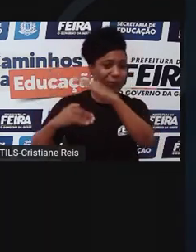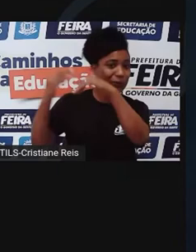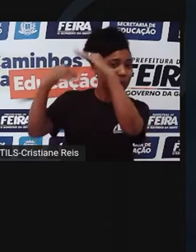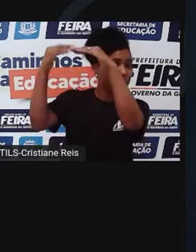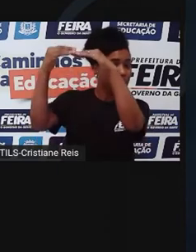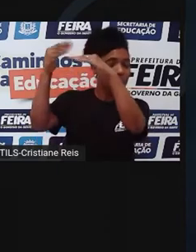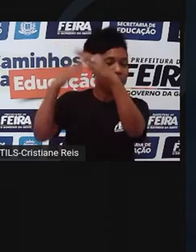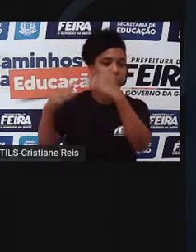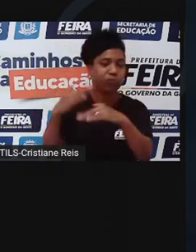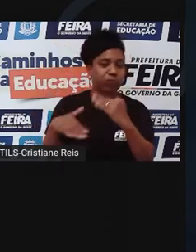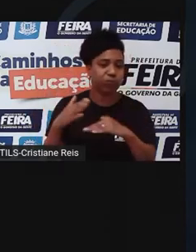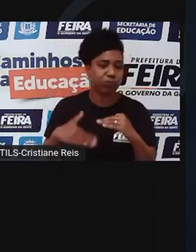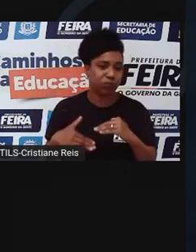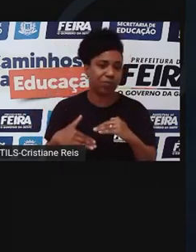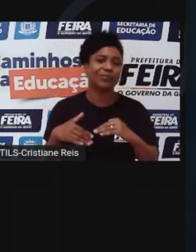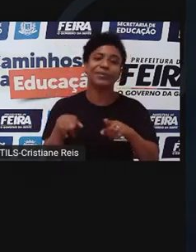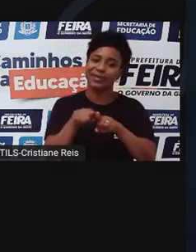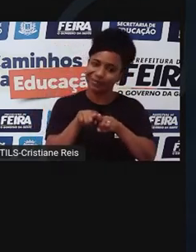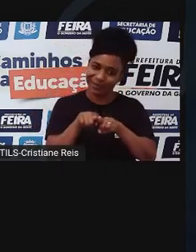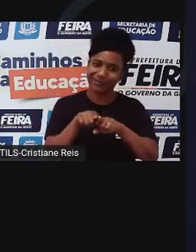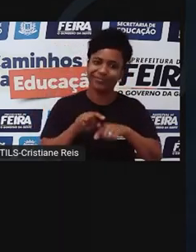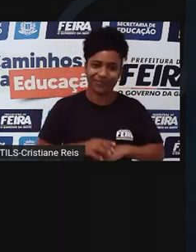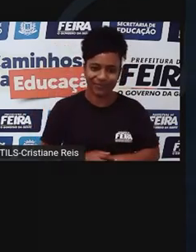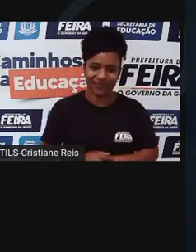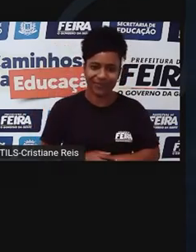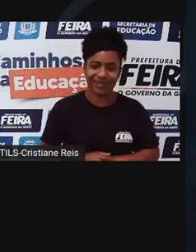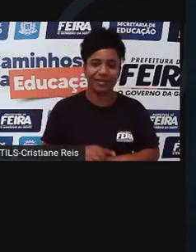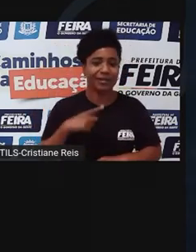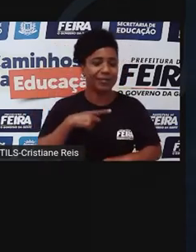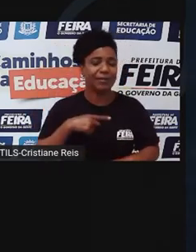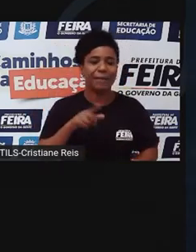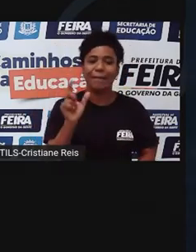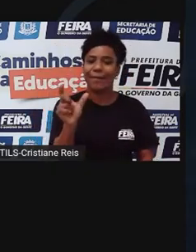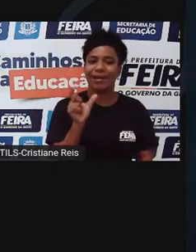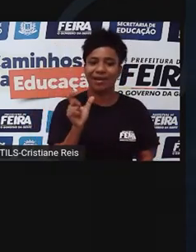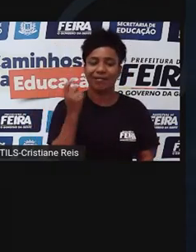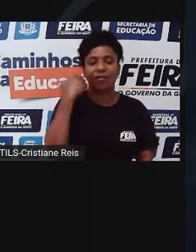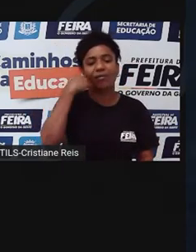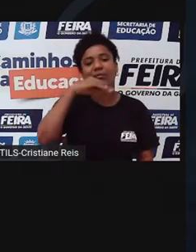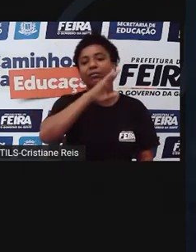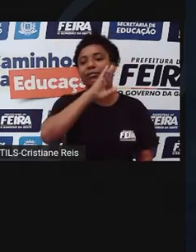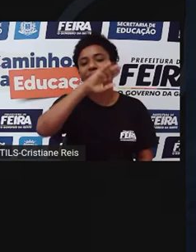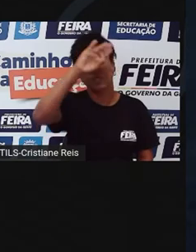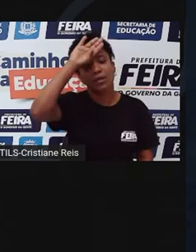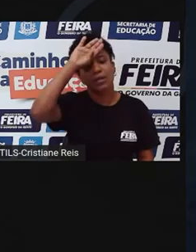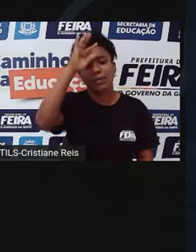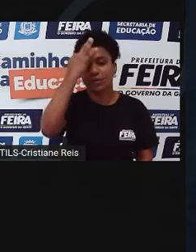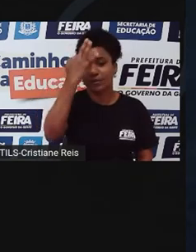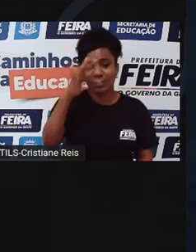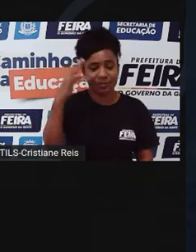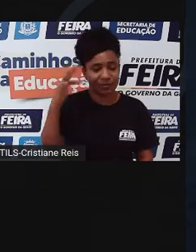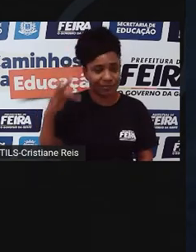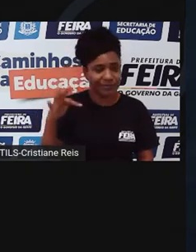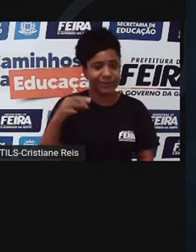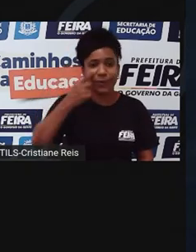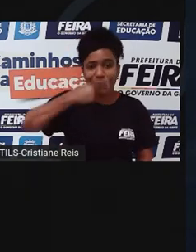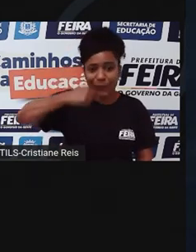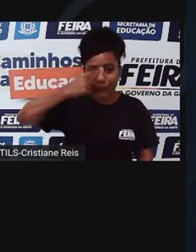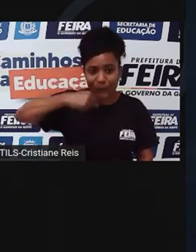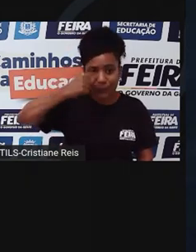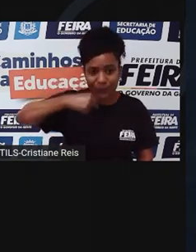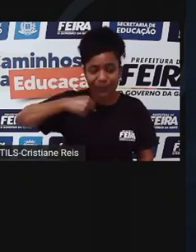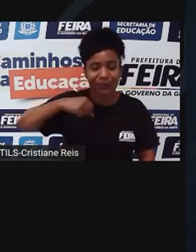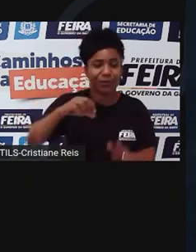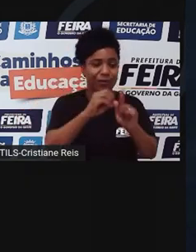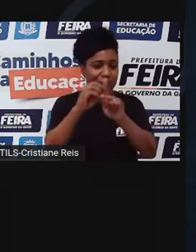ser usado apenas para o consumo. Buscas por termos como febre, dores de cabeça e outros sintomas relacionados à gripe já ajudaram o Google